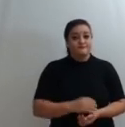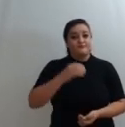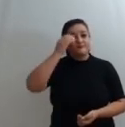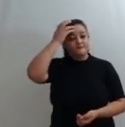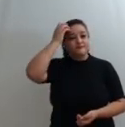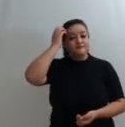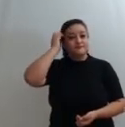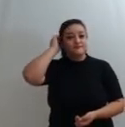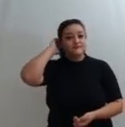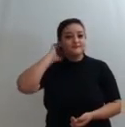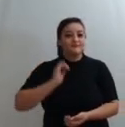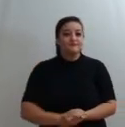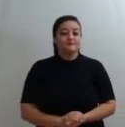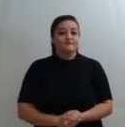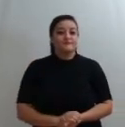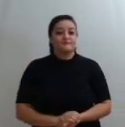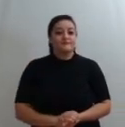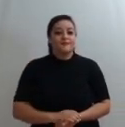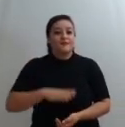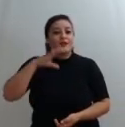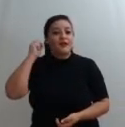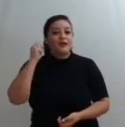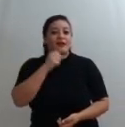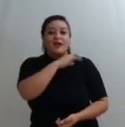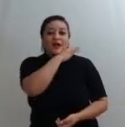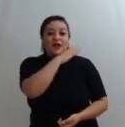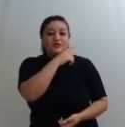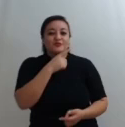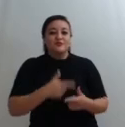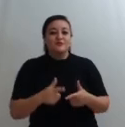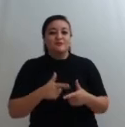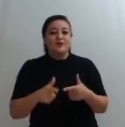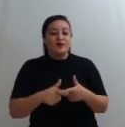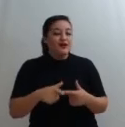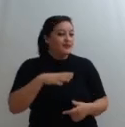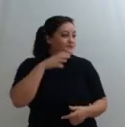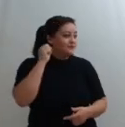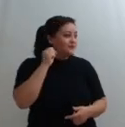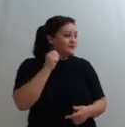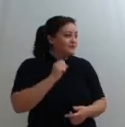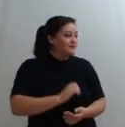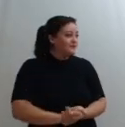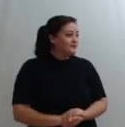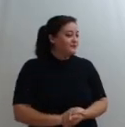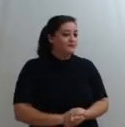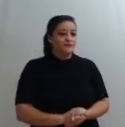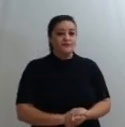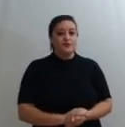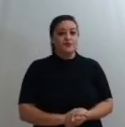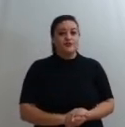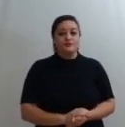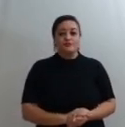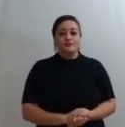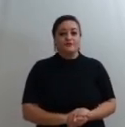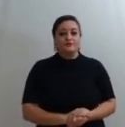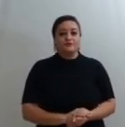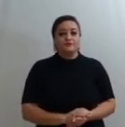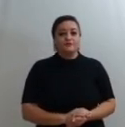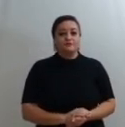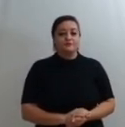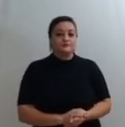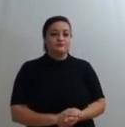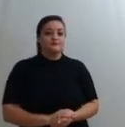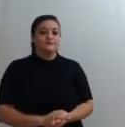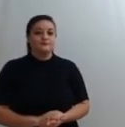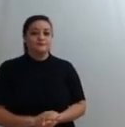Marco Antônio Rei Gomes e outro. E, portanto, e aí